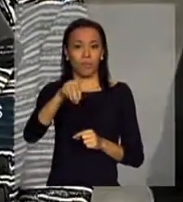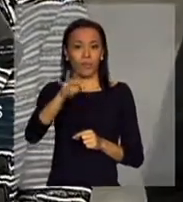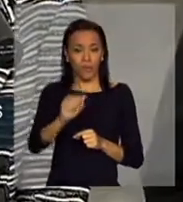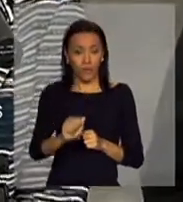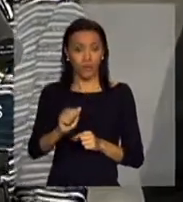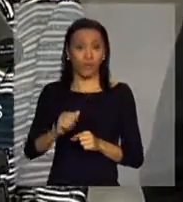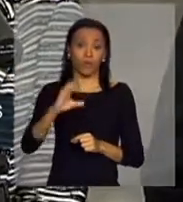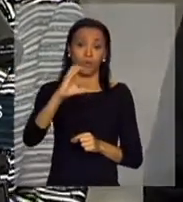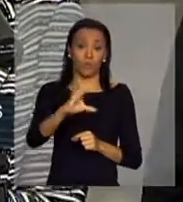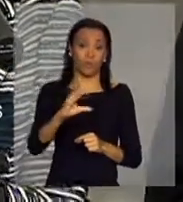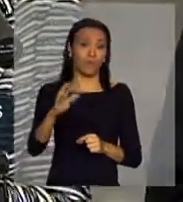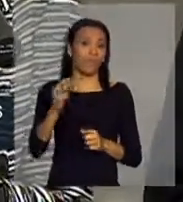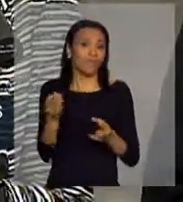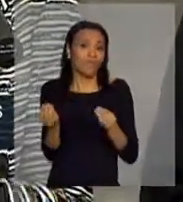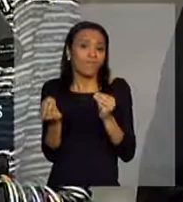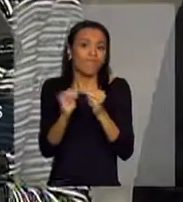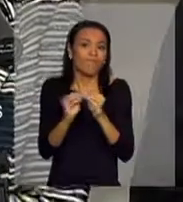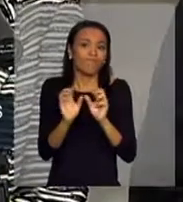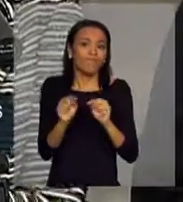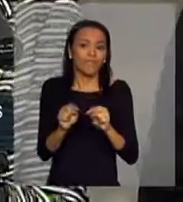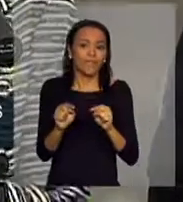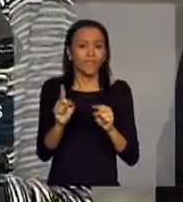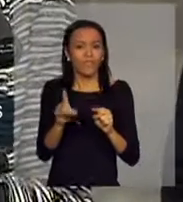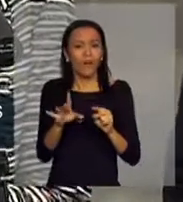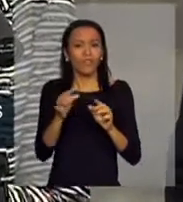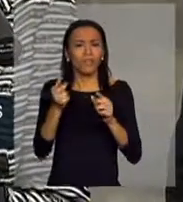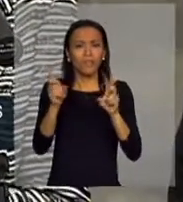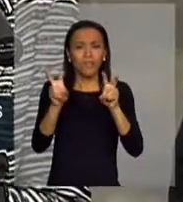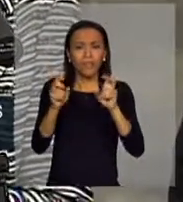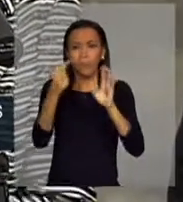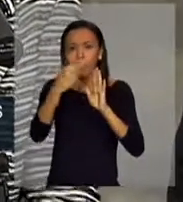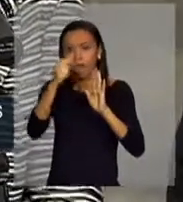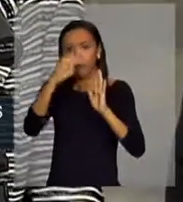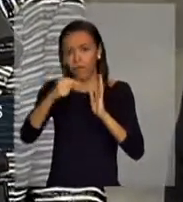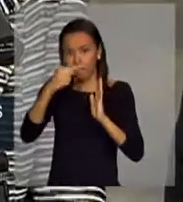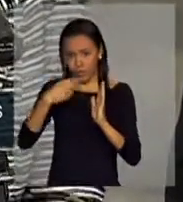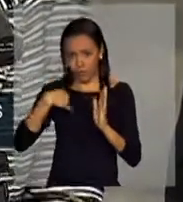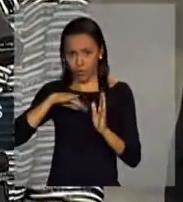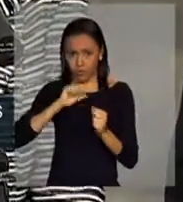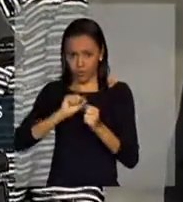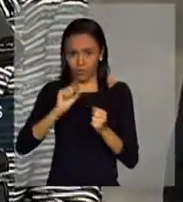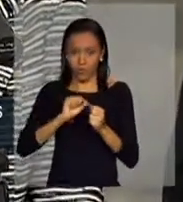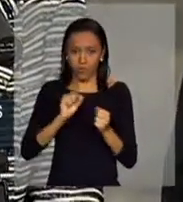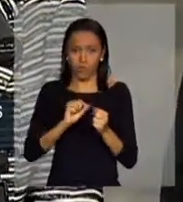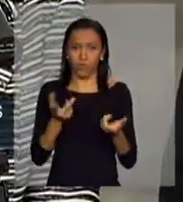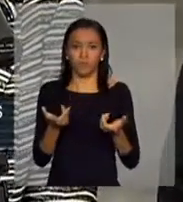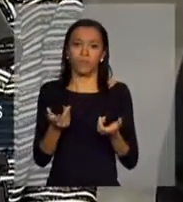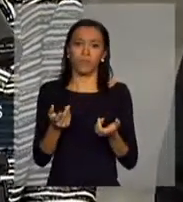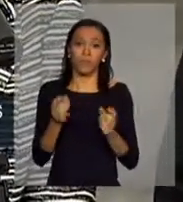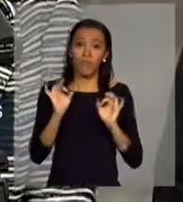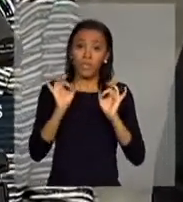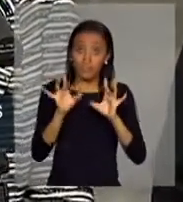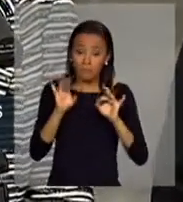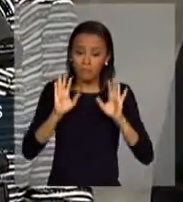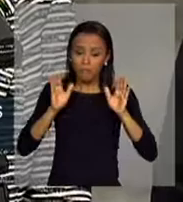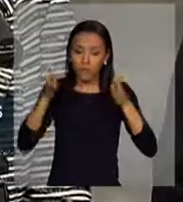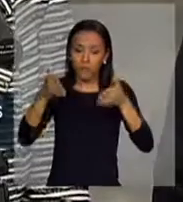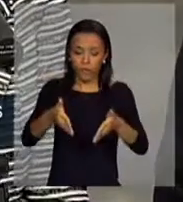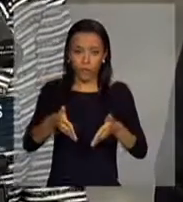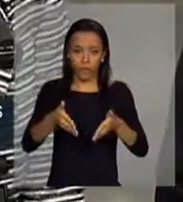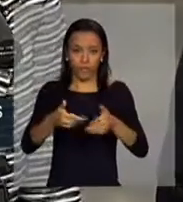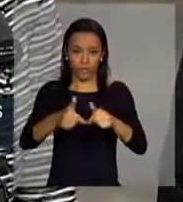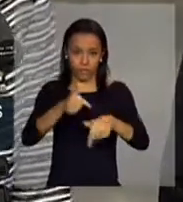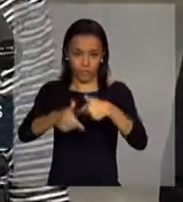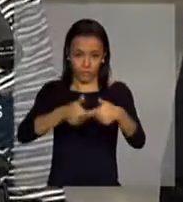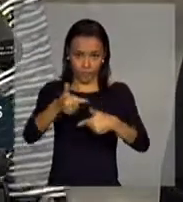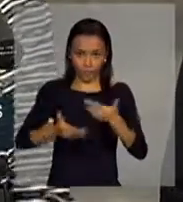à CLT. Apenas questões muito pontuais que nós fizemos medidas específicas. Uma coisa também